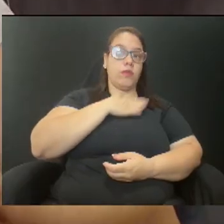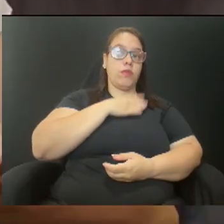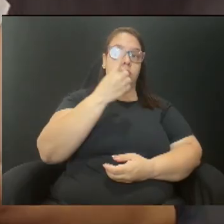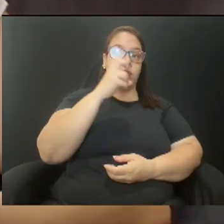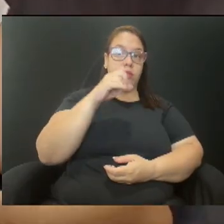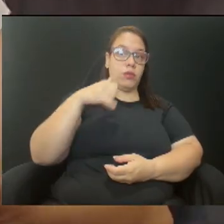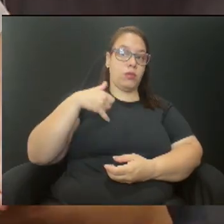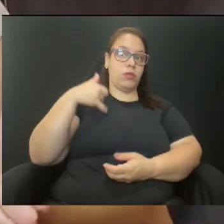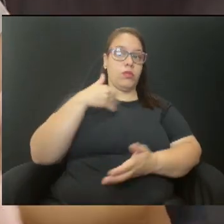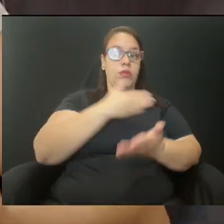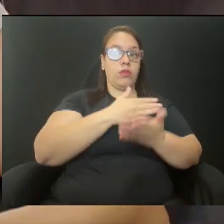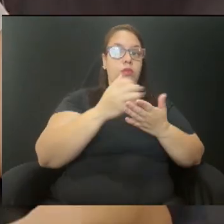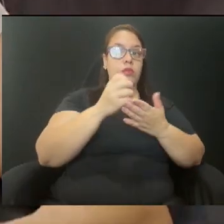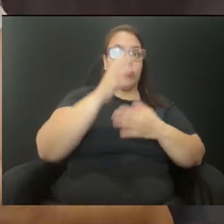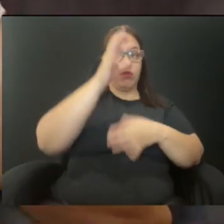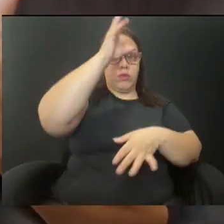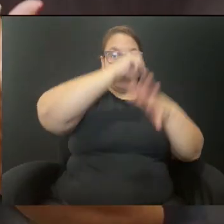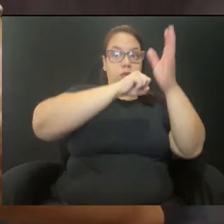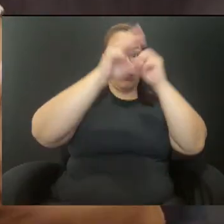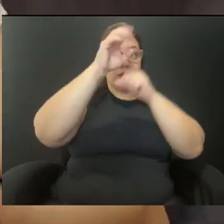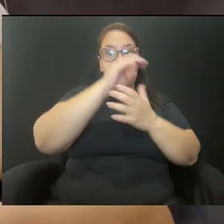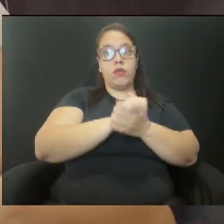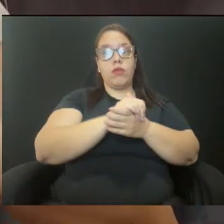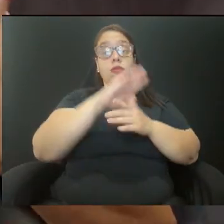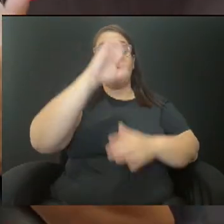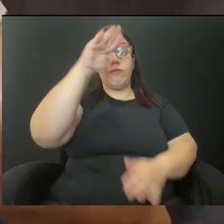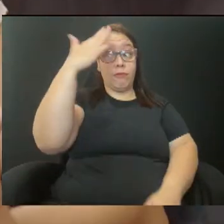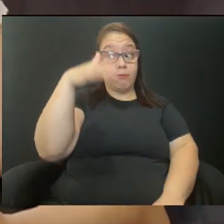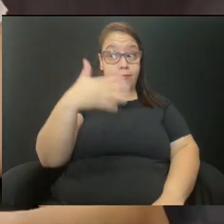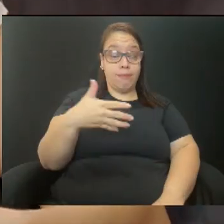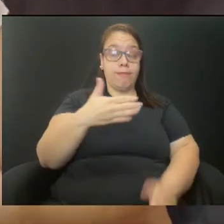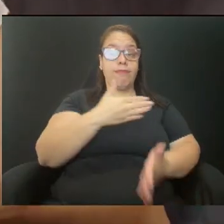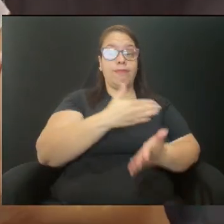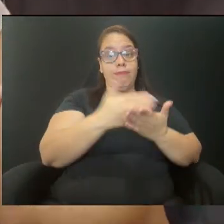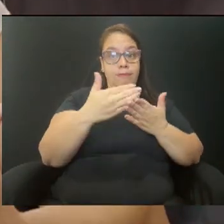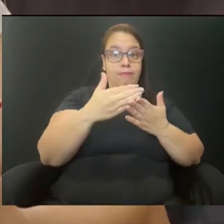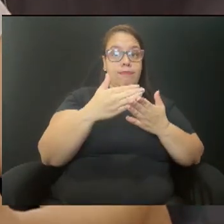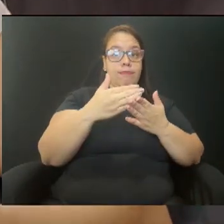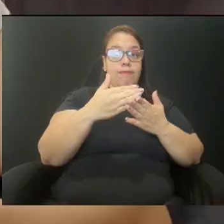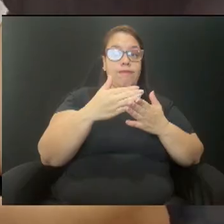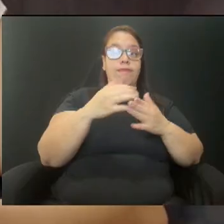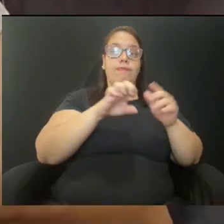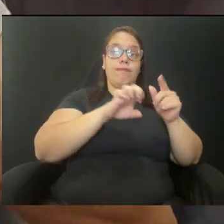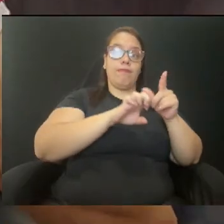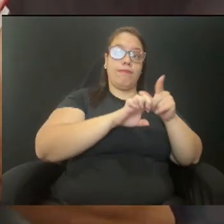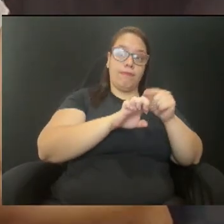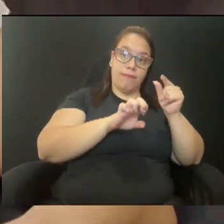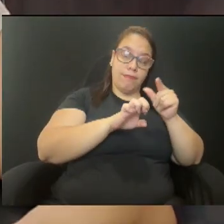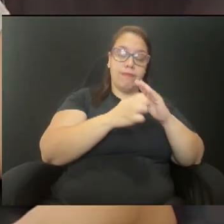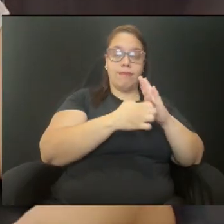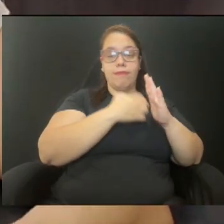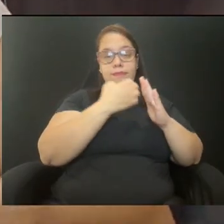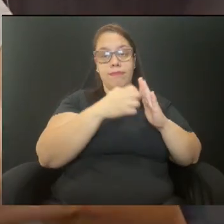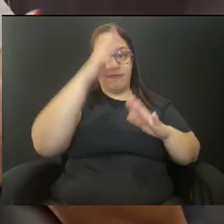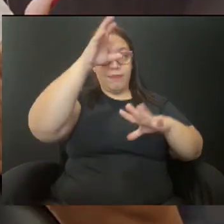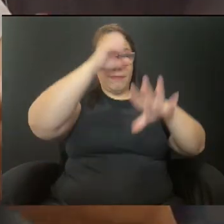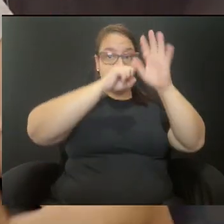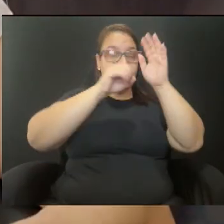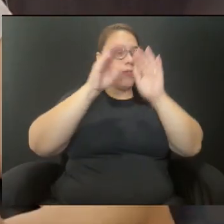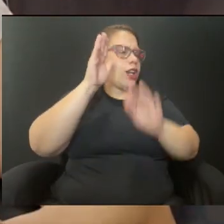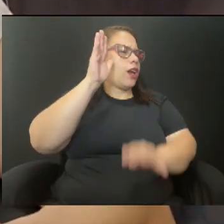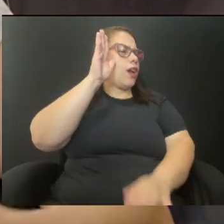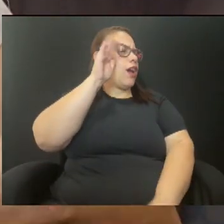aprendiz era um grande privilégio, iniciar numa empresa, iniciar num negócio, aprender, né, ter essa curiosidade de